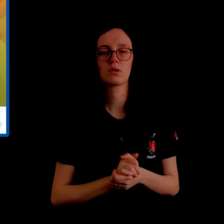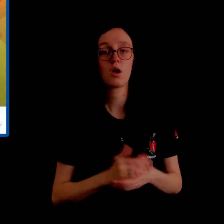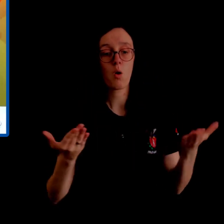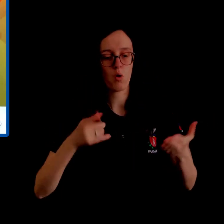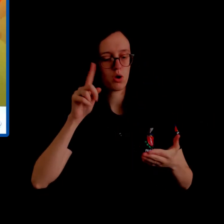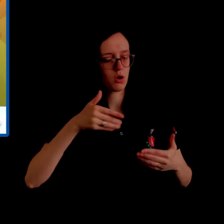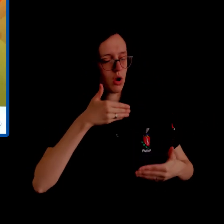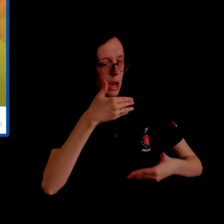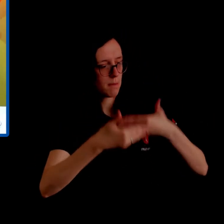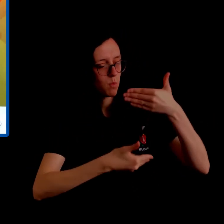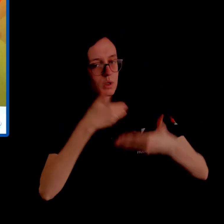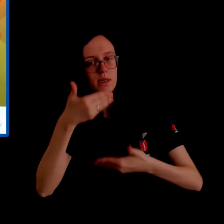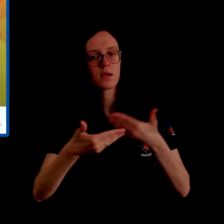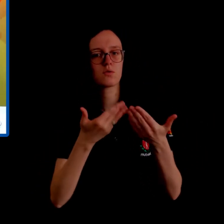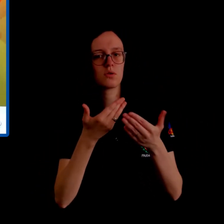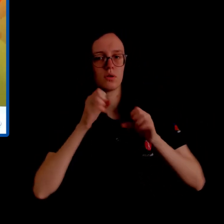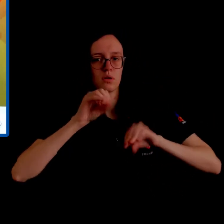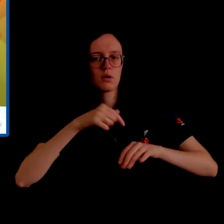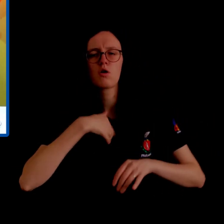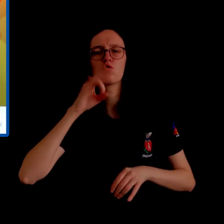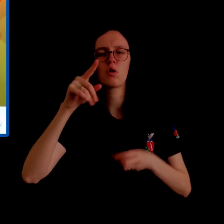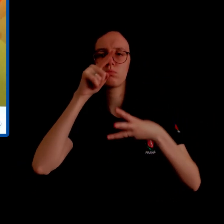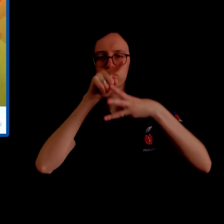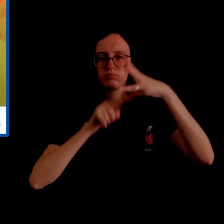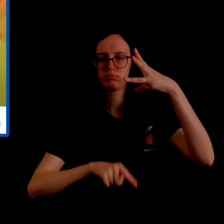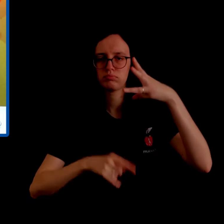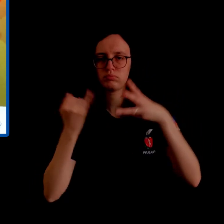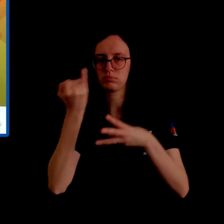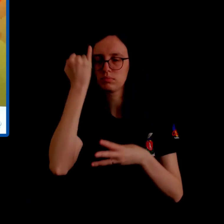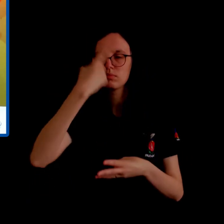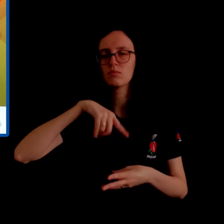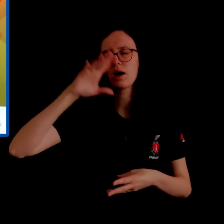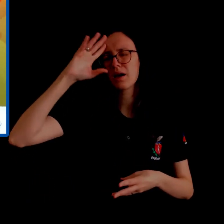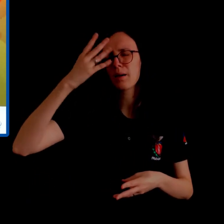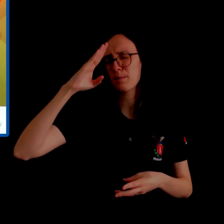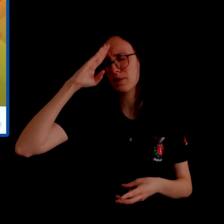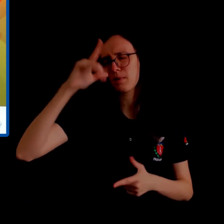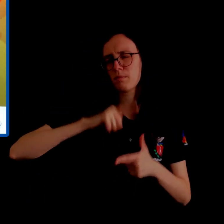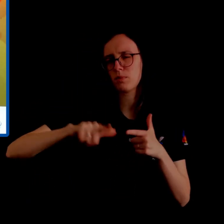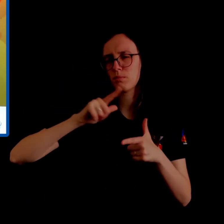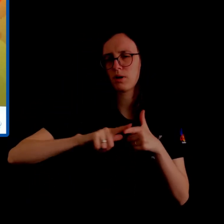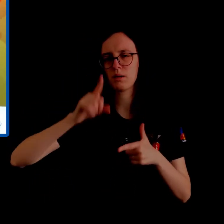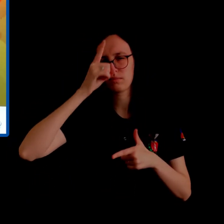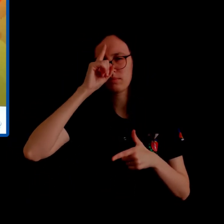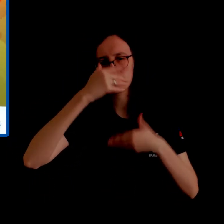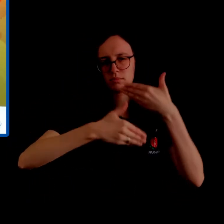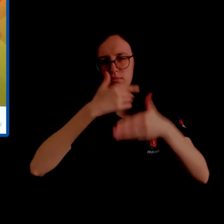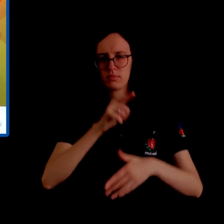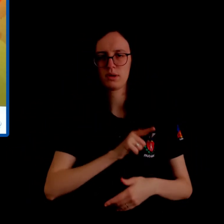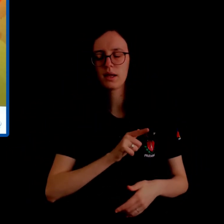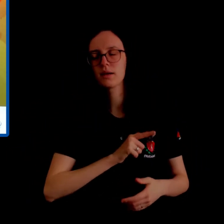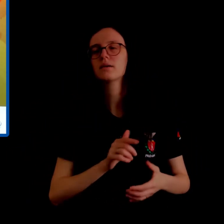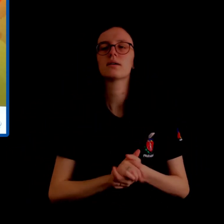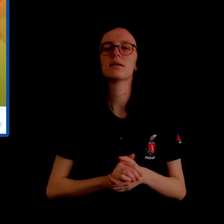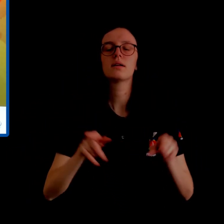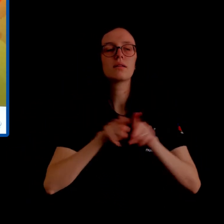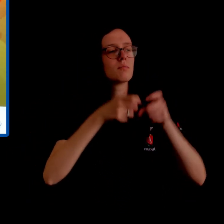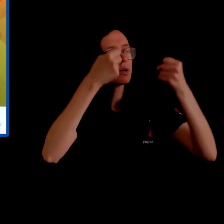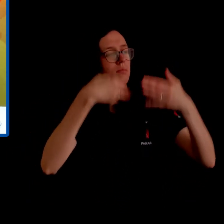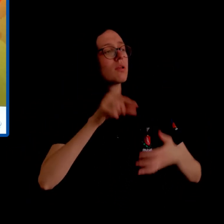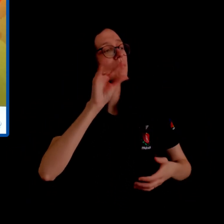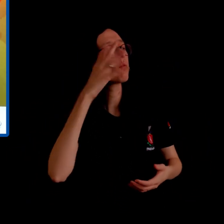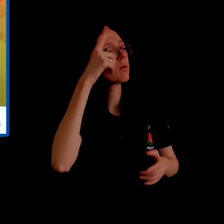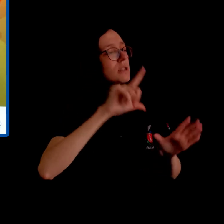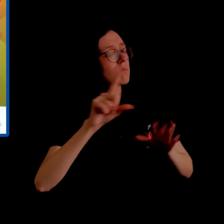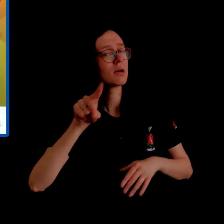processo de formação. Eu trouxe só 3 tópicos para resolver os principais problemas do dia a dia e explicar o que vai acontecer semana que